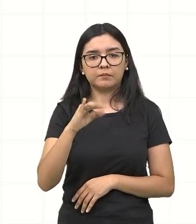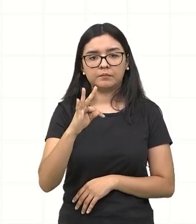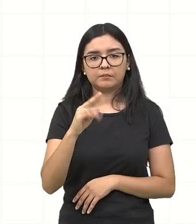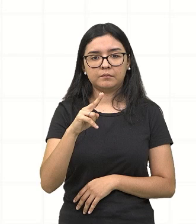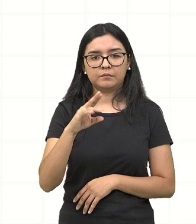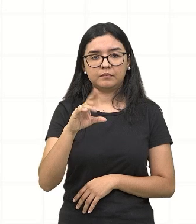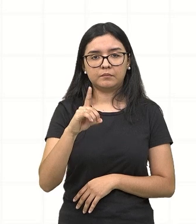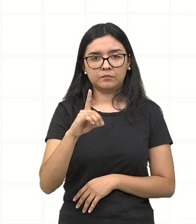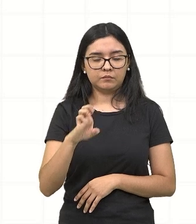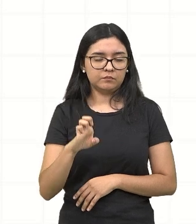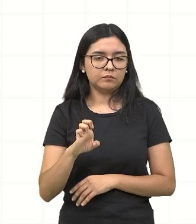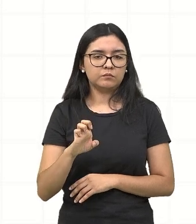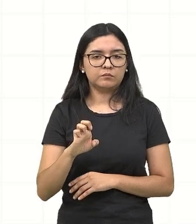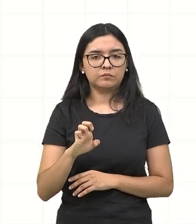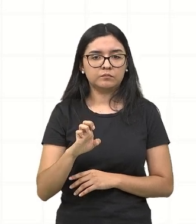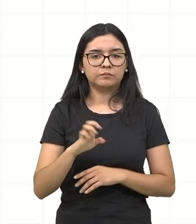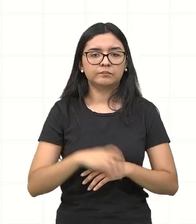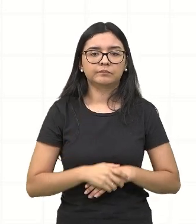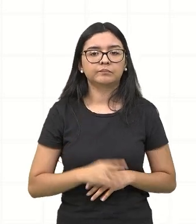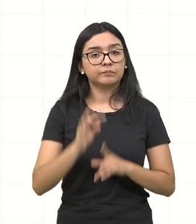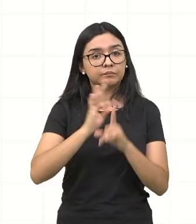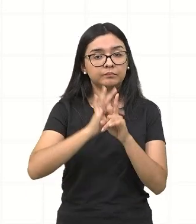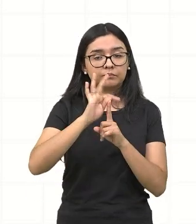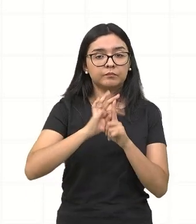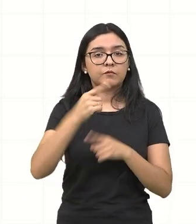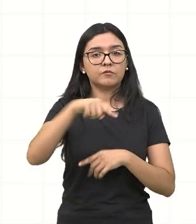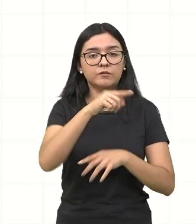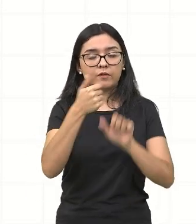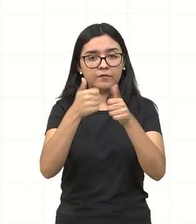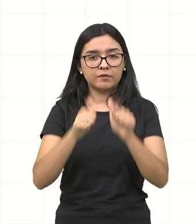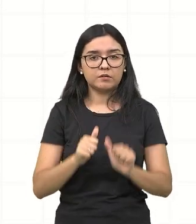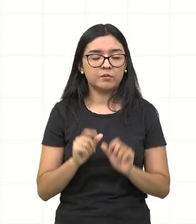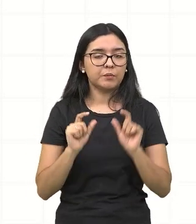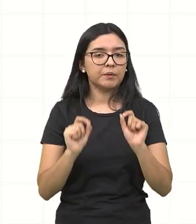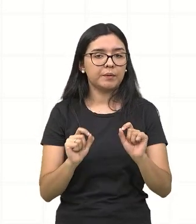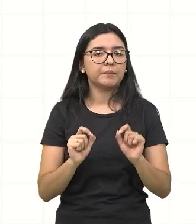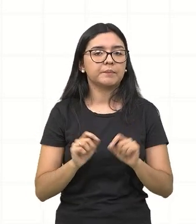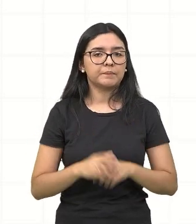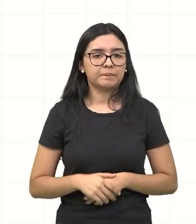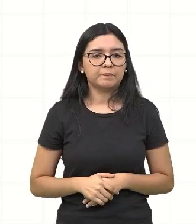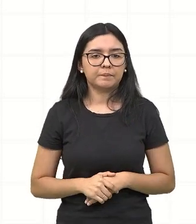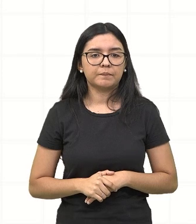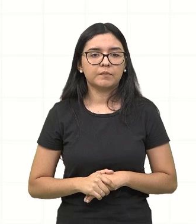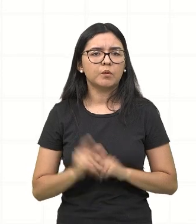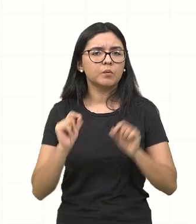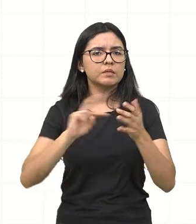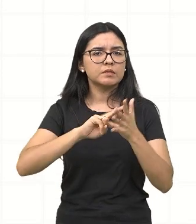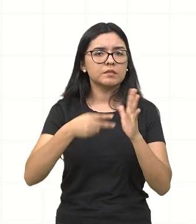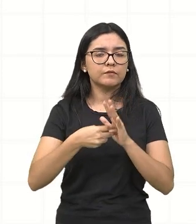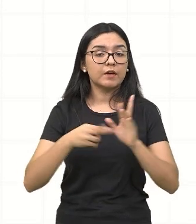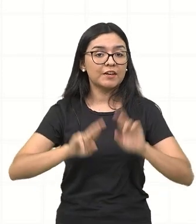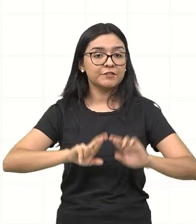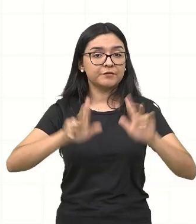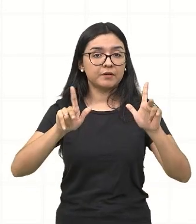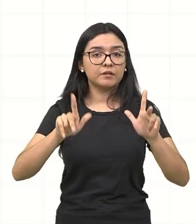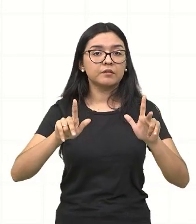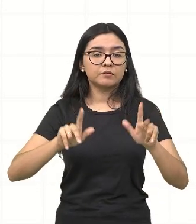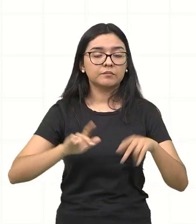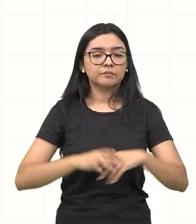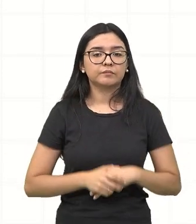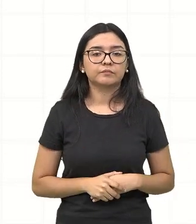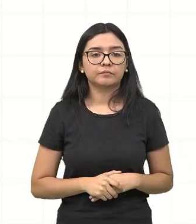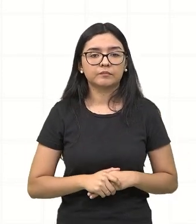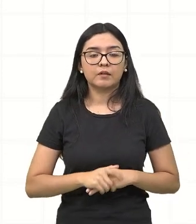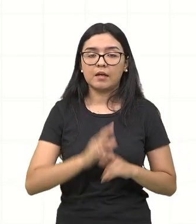quer saber a amplitude térmica, você vai analisar a seguinte situação. Amplitude é a diferença, tá bom?